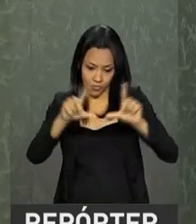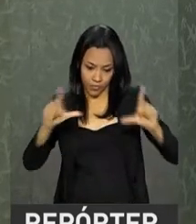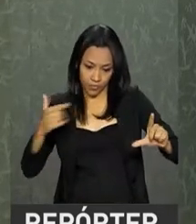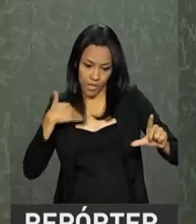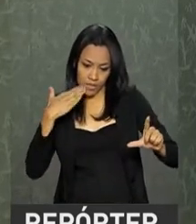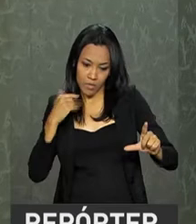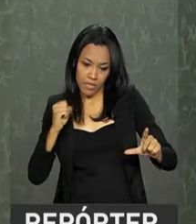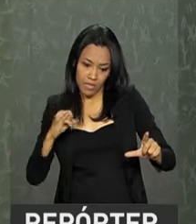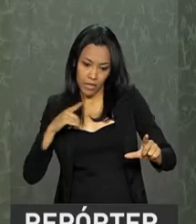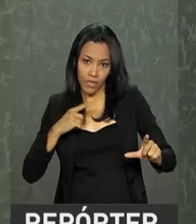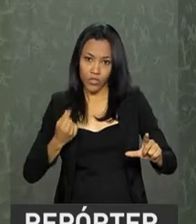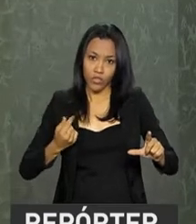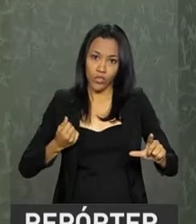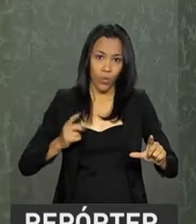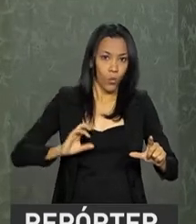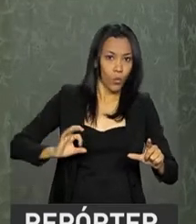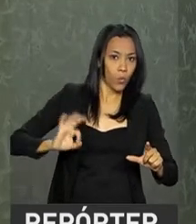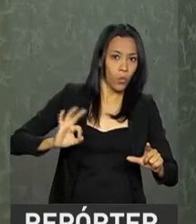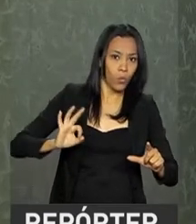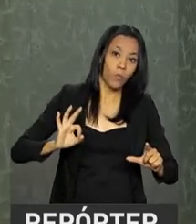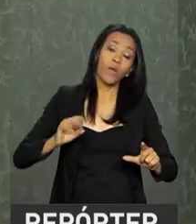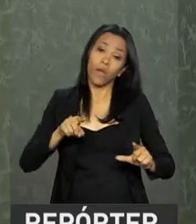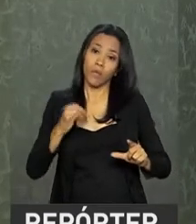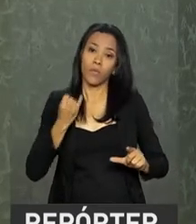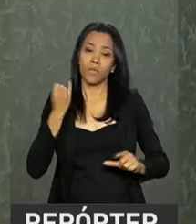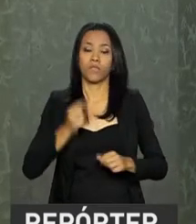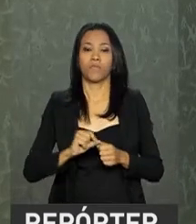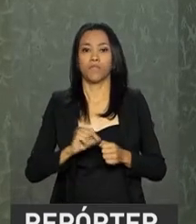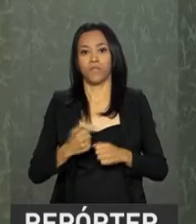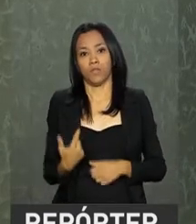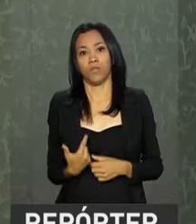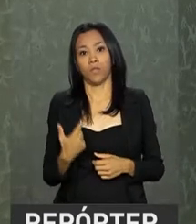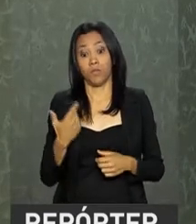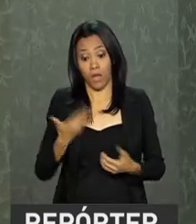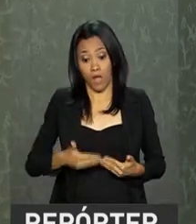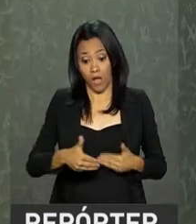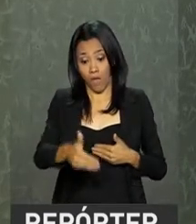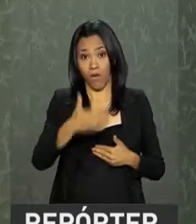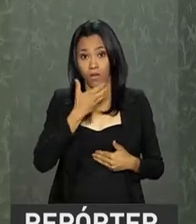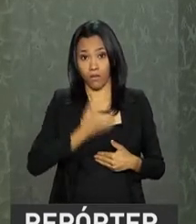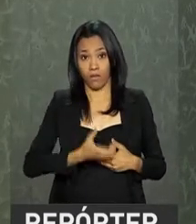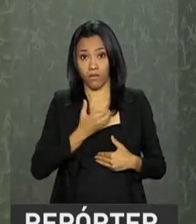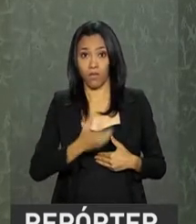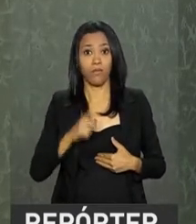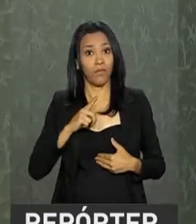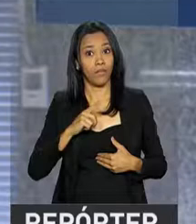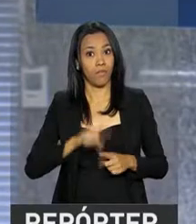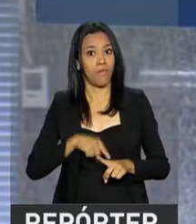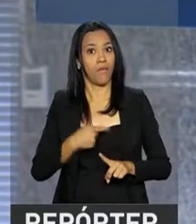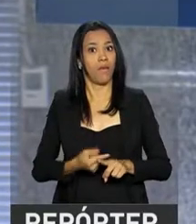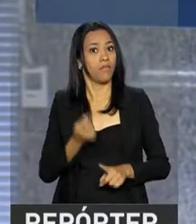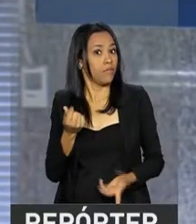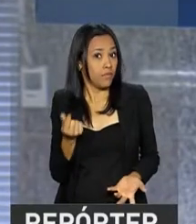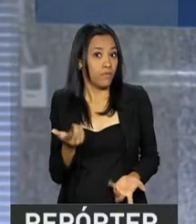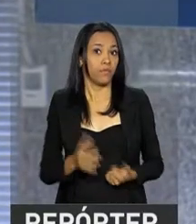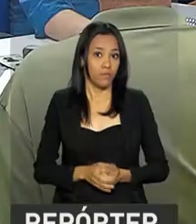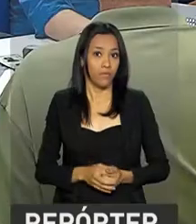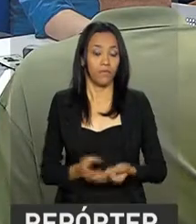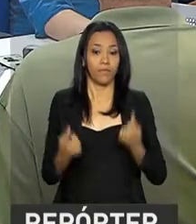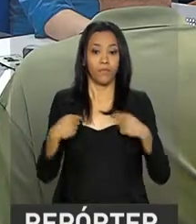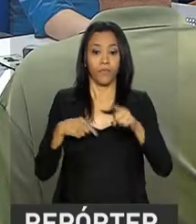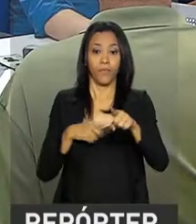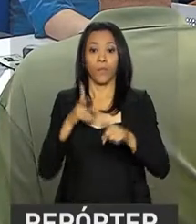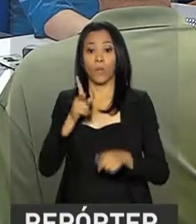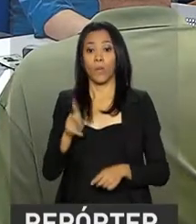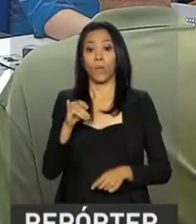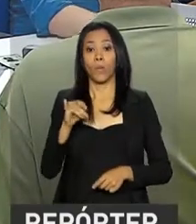recurso acho que é importante que eles façam isso aqui nesse final de ano eles possam contar com uma renda extra somente para o pis que é